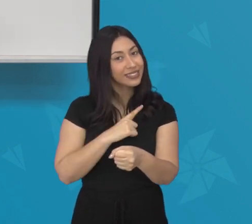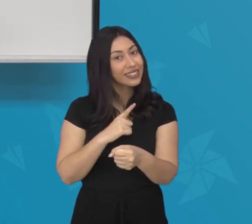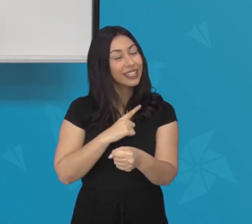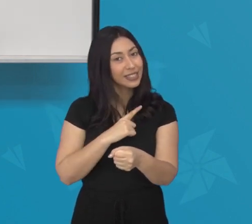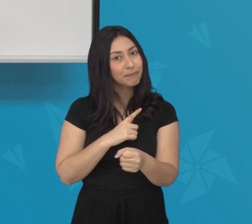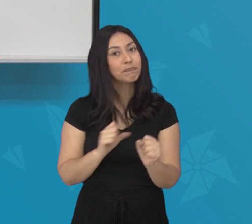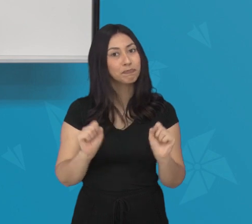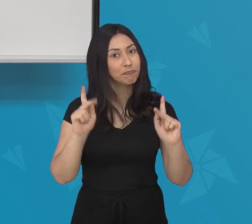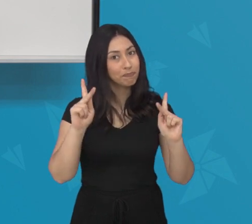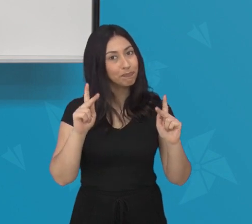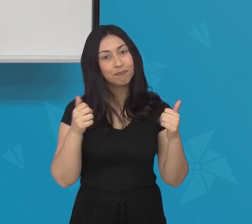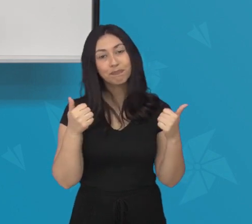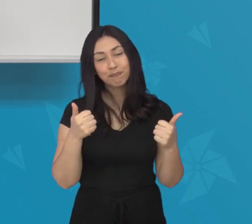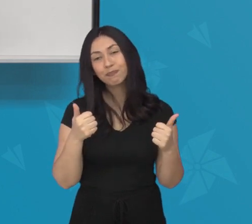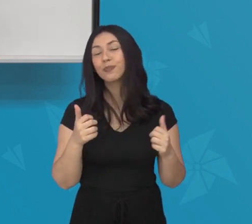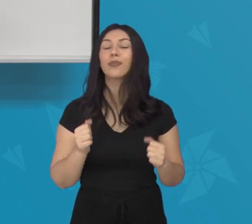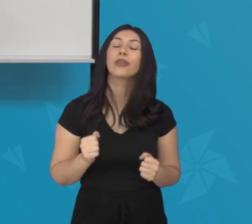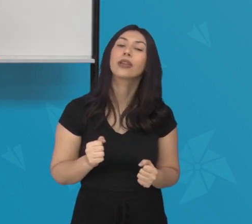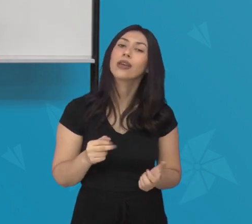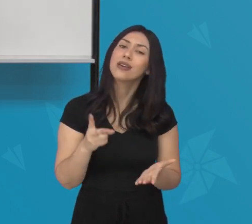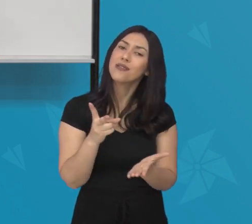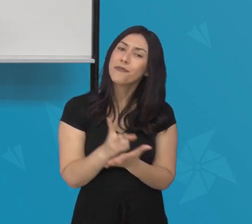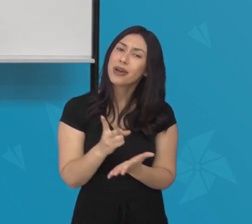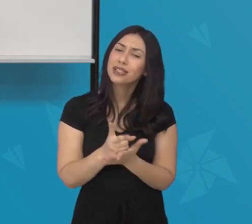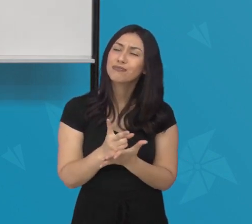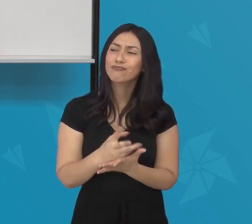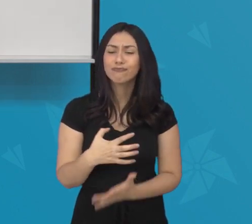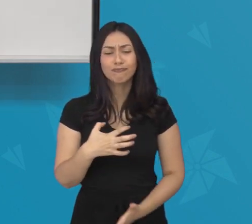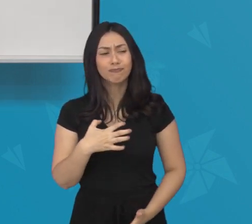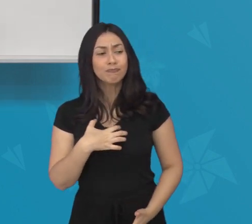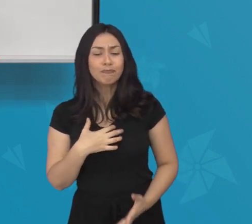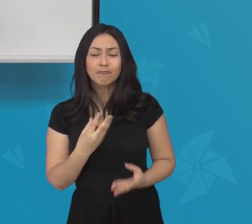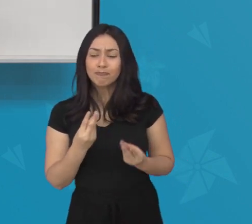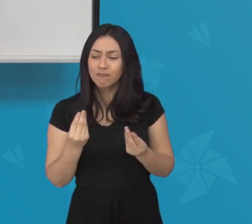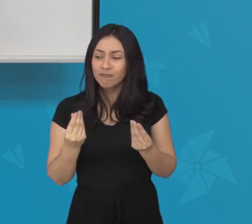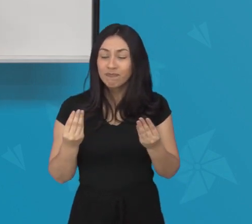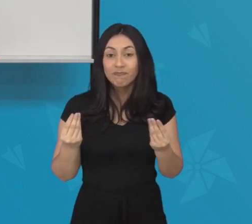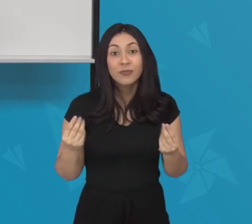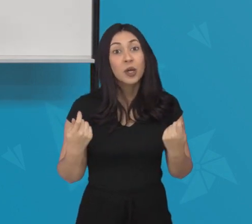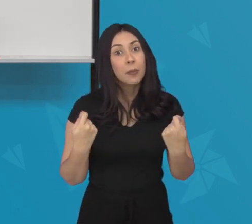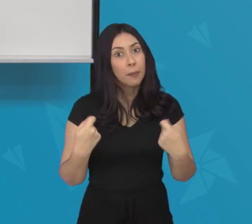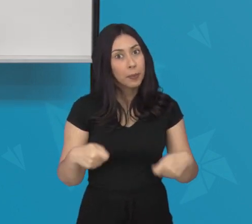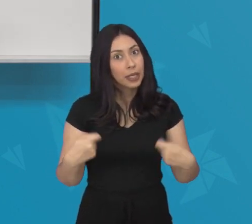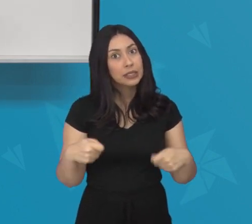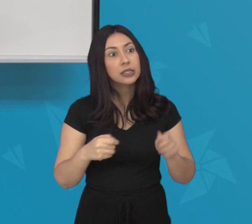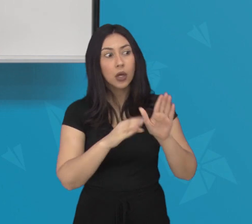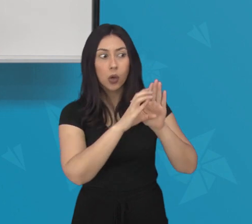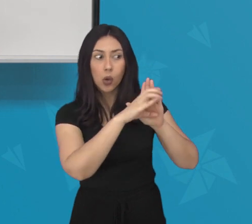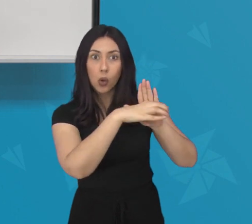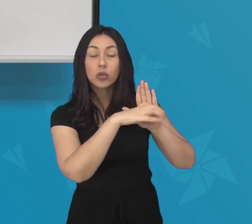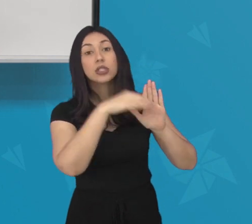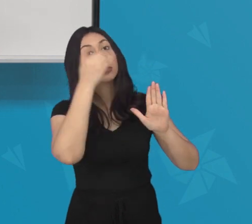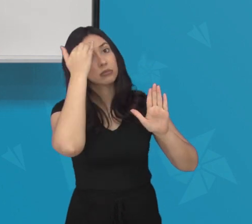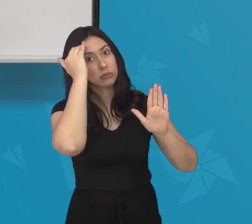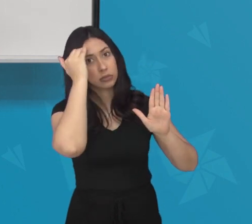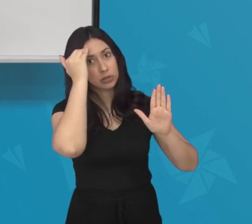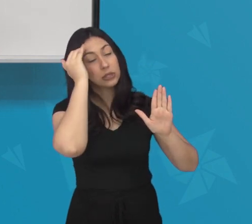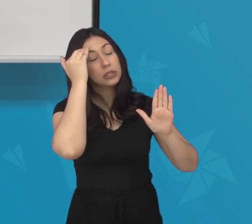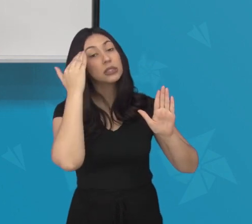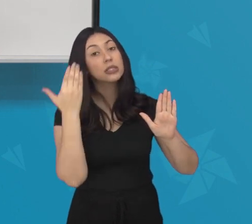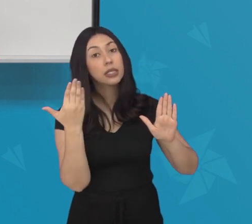isolado. Tá bom? Apesar de intuitivo, galera, a gente precisa entender esses conceitos porque as questões nos